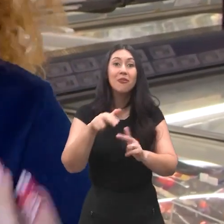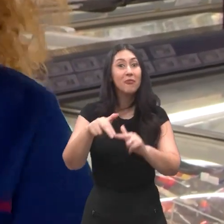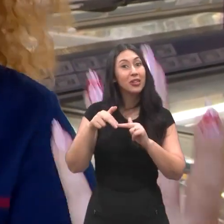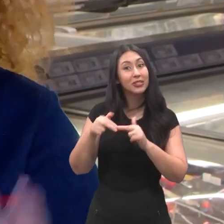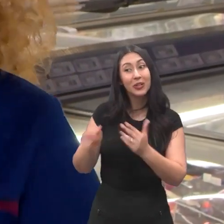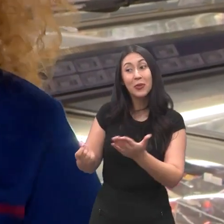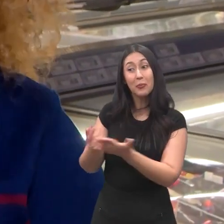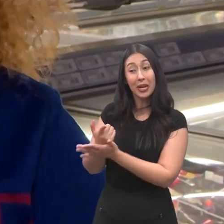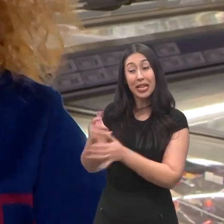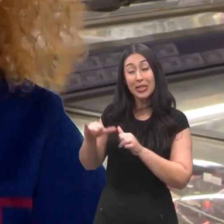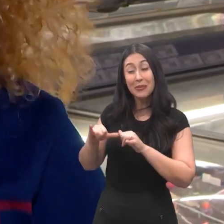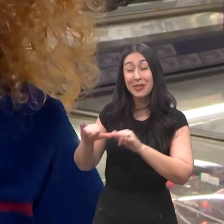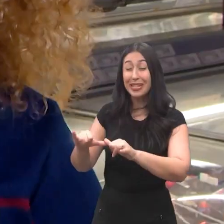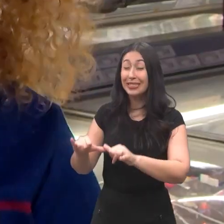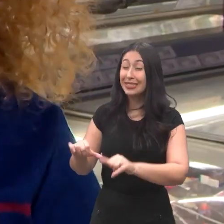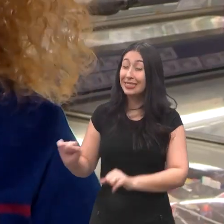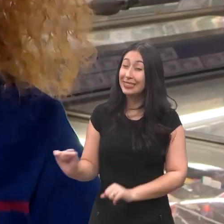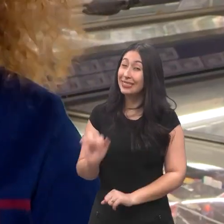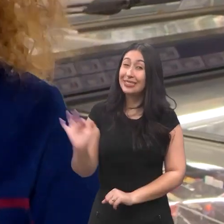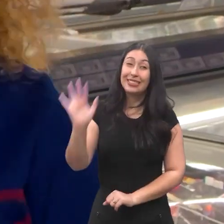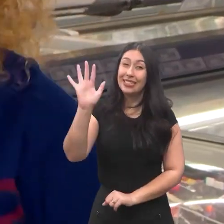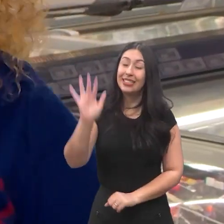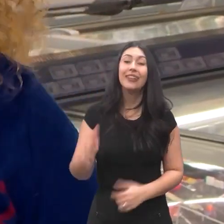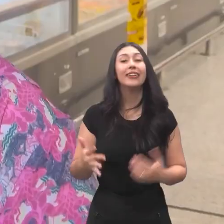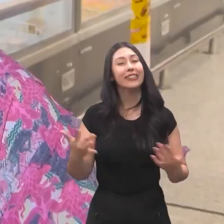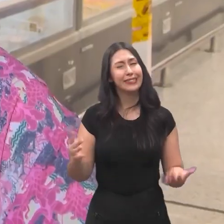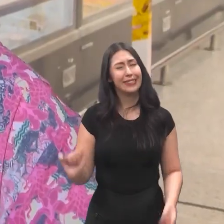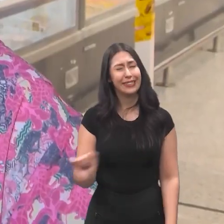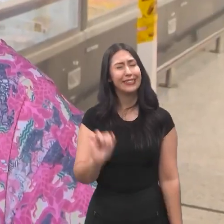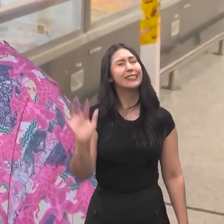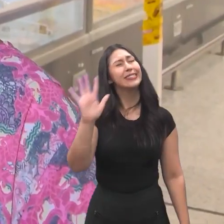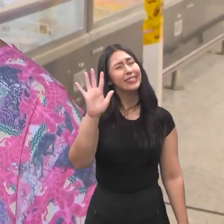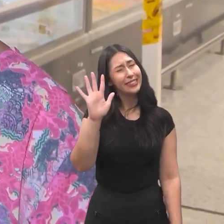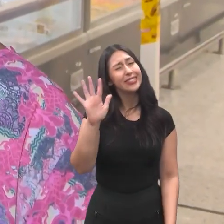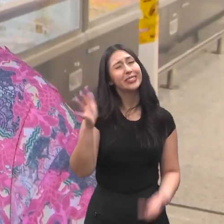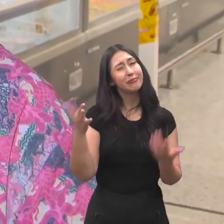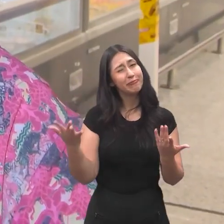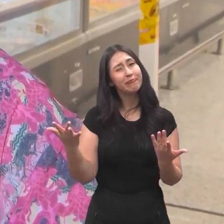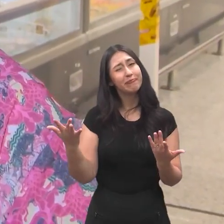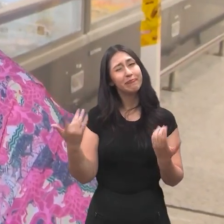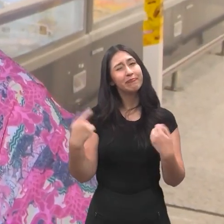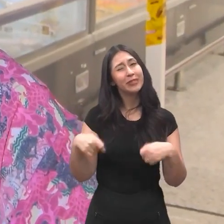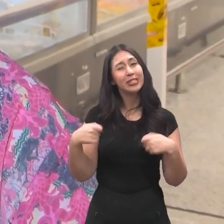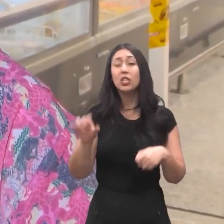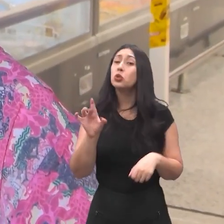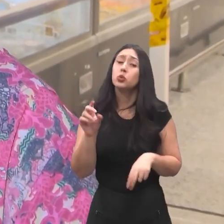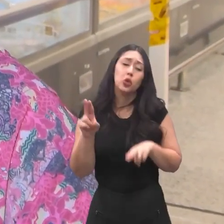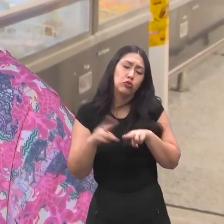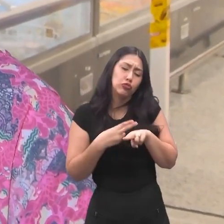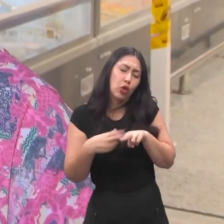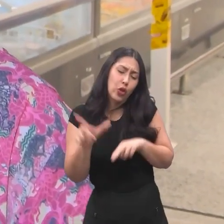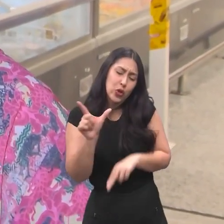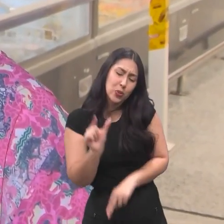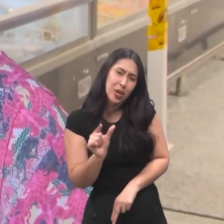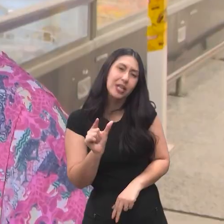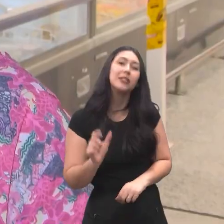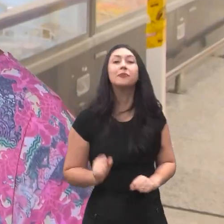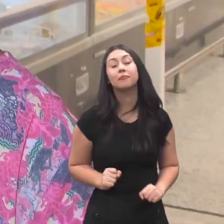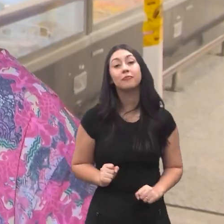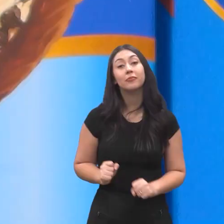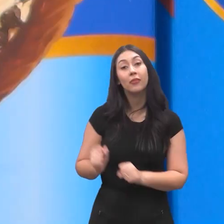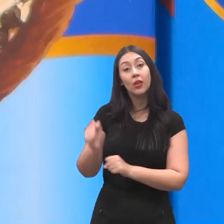Páscoa. Então comprar de supermercado acaba saindo bem mais caro. Não tem jeito, tá muito caro. Então tem que ficar nos